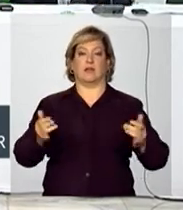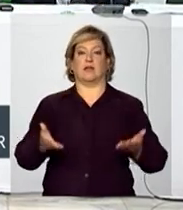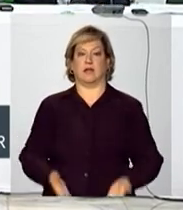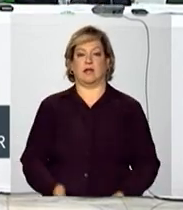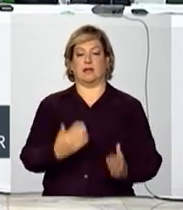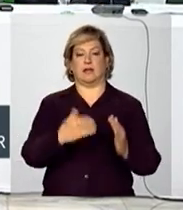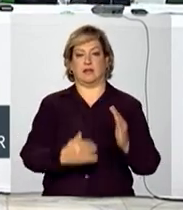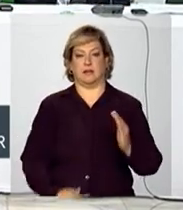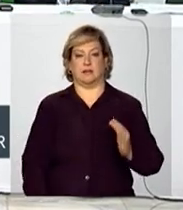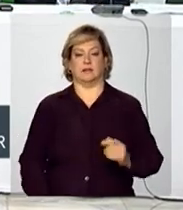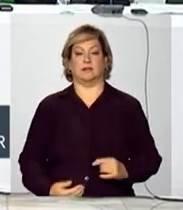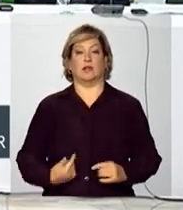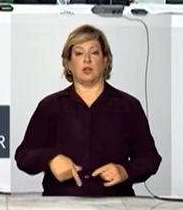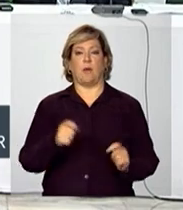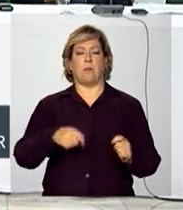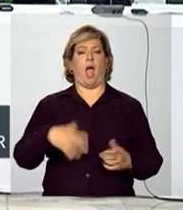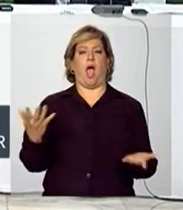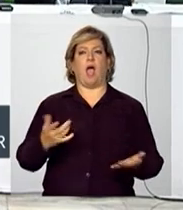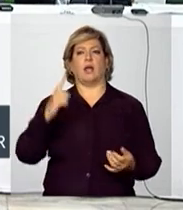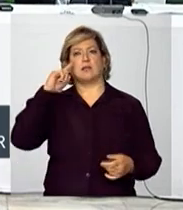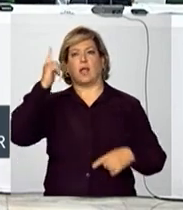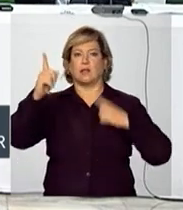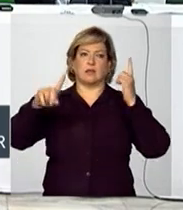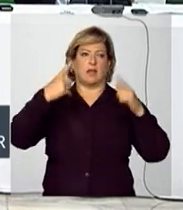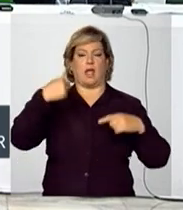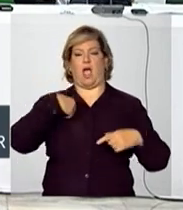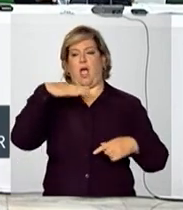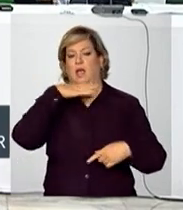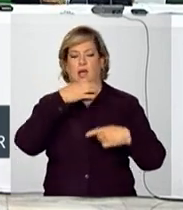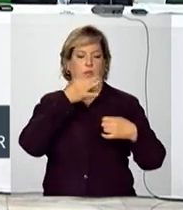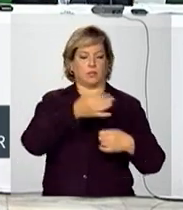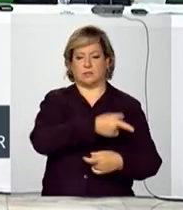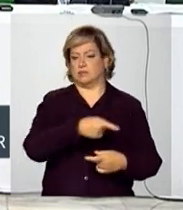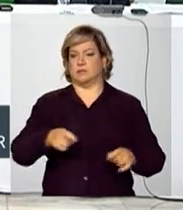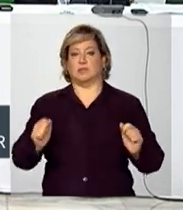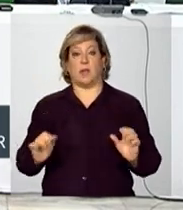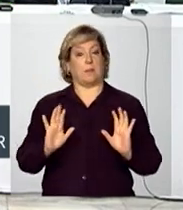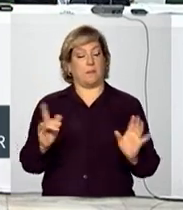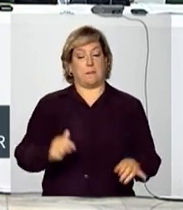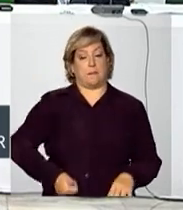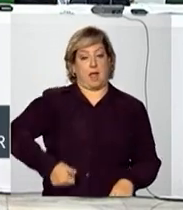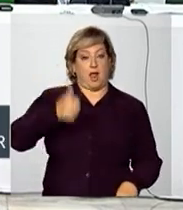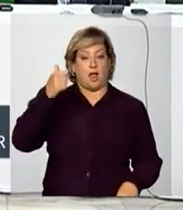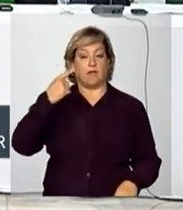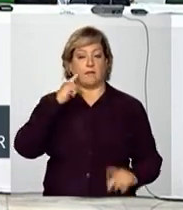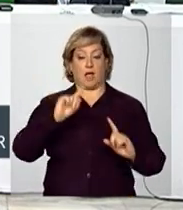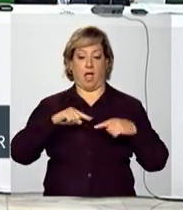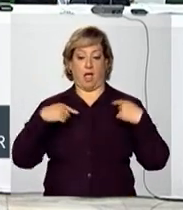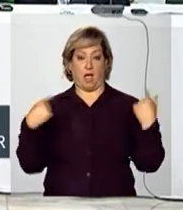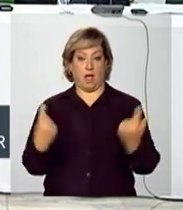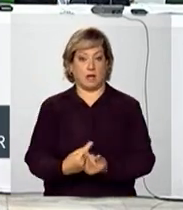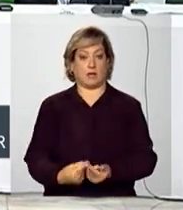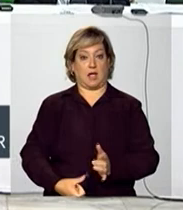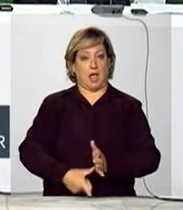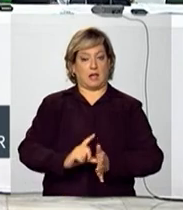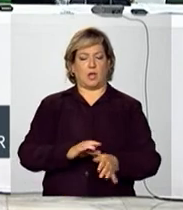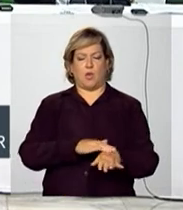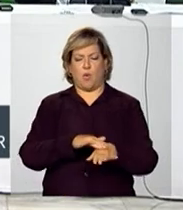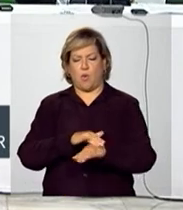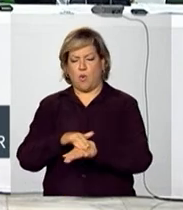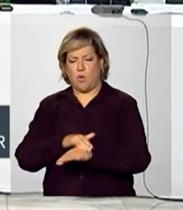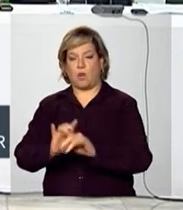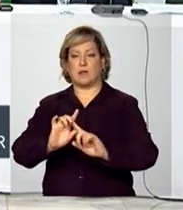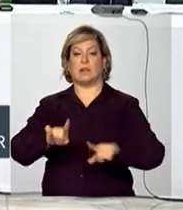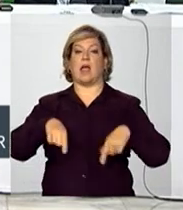nós poderíamos ter tirado da nossa cabeça aquilo que eu acho que ela acha que apresenta acho que é bem sensual Nós preferimos é abrir a discussão prévia justamente para